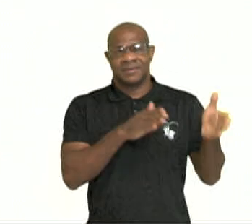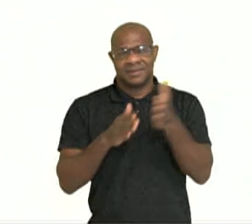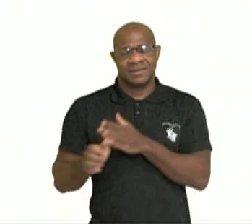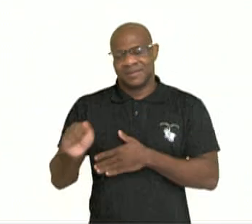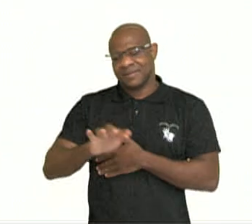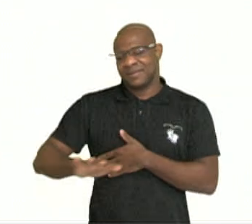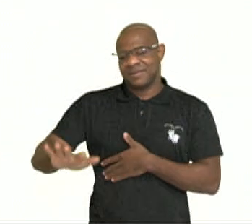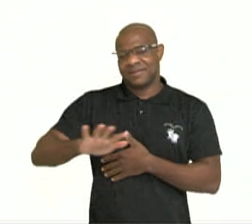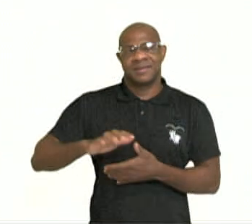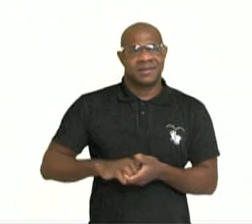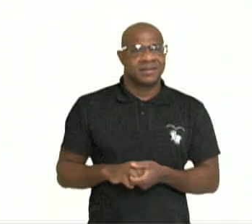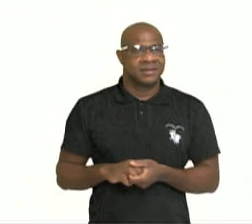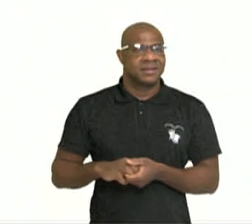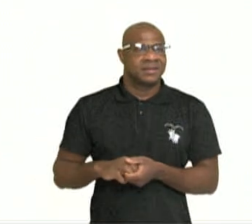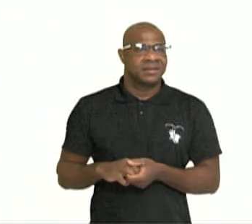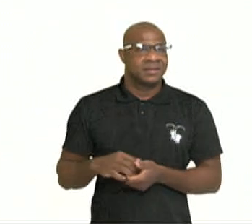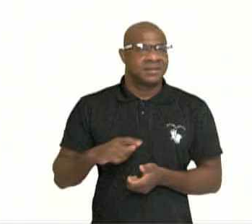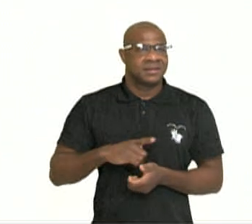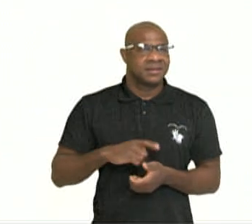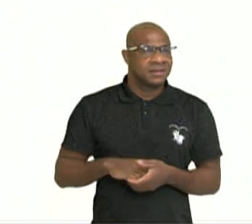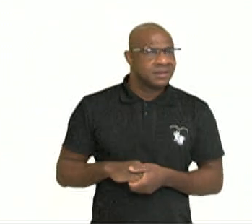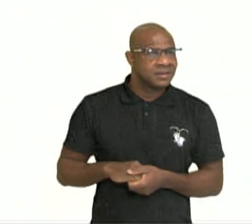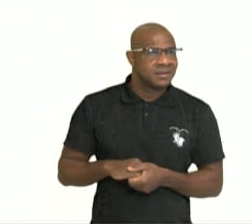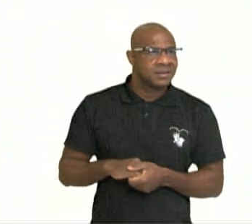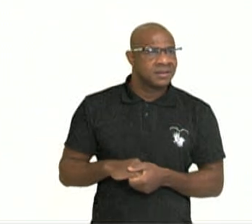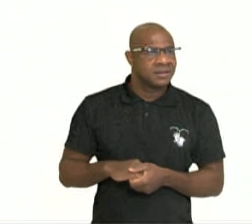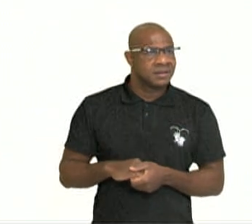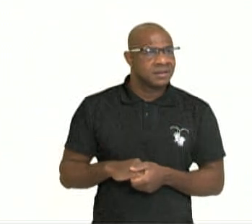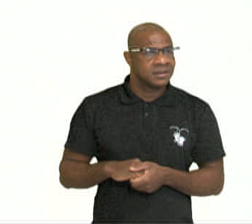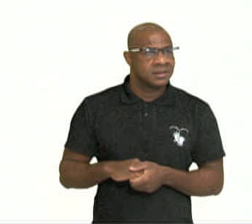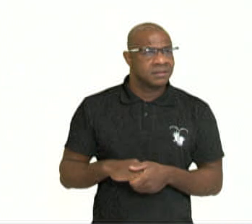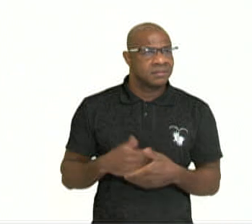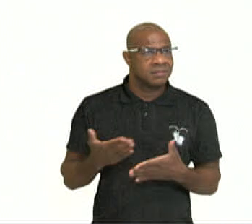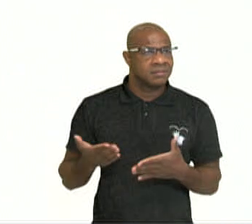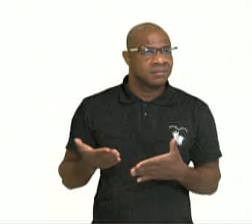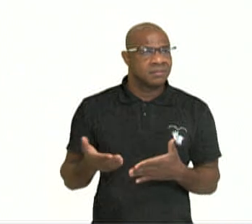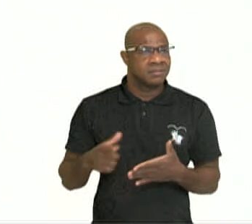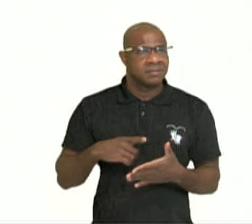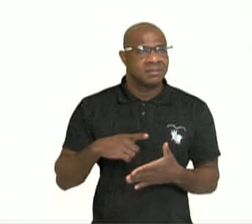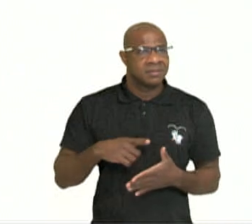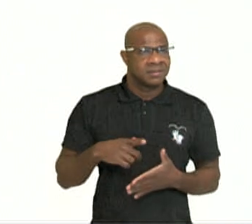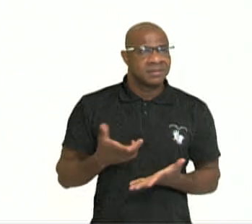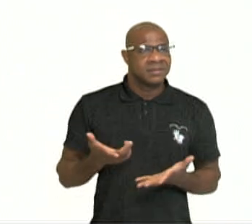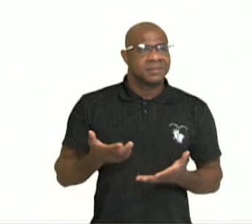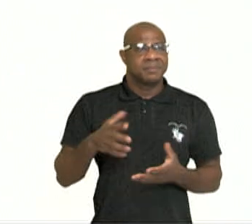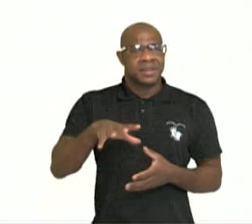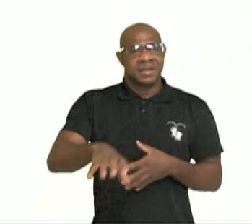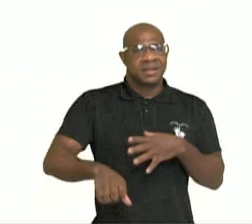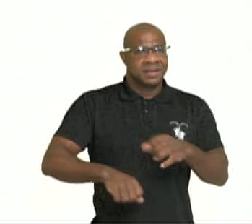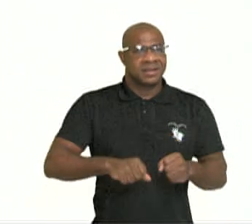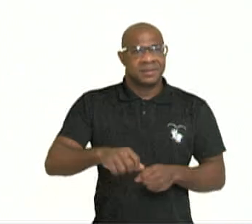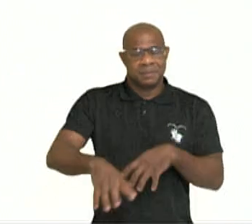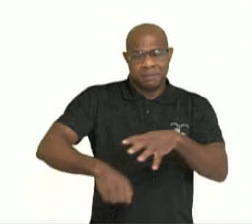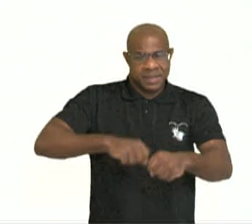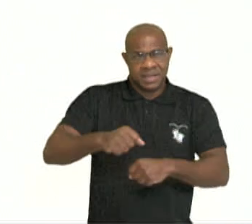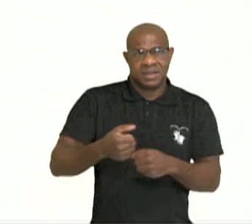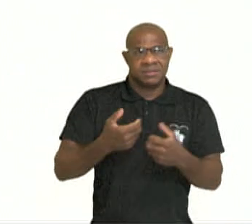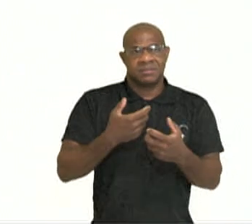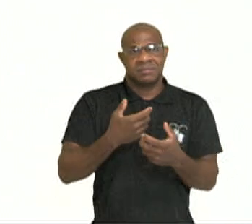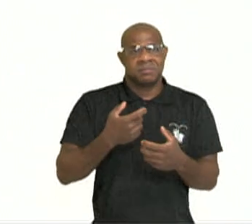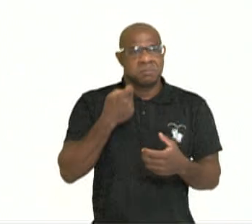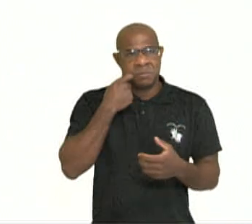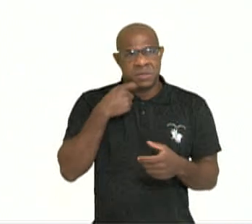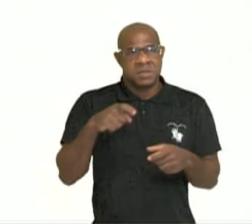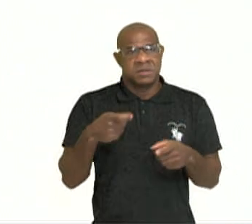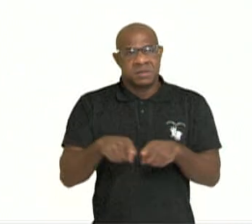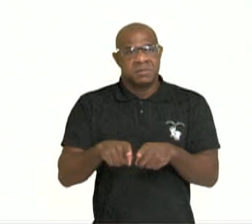segunda, caranguejo, uma pessoa coletando ali, por exemplo, num mangue, esses animais. Na terceira imagem, nós